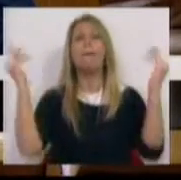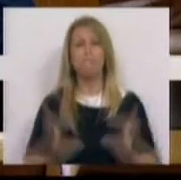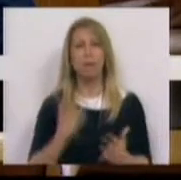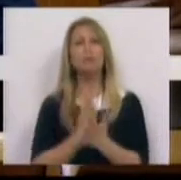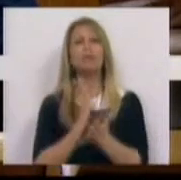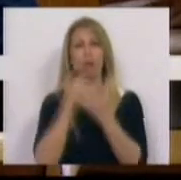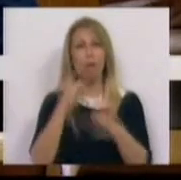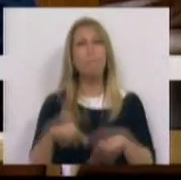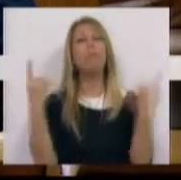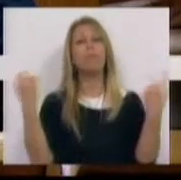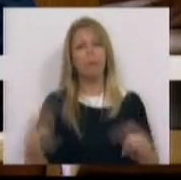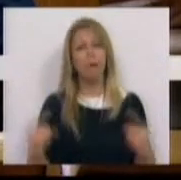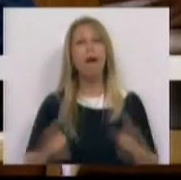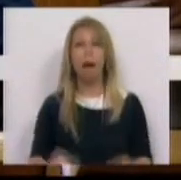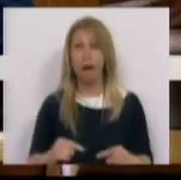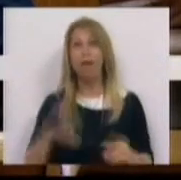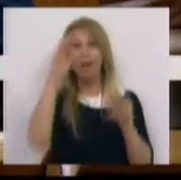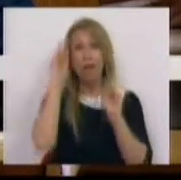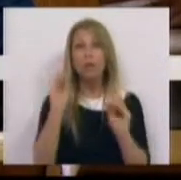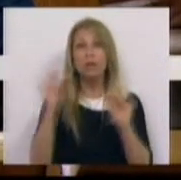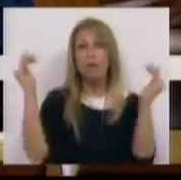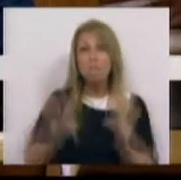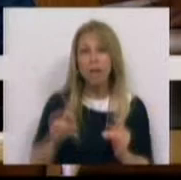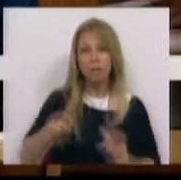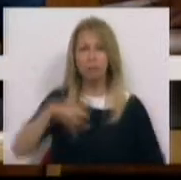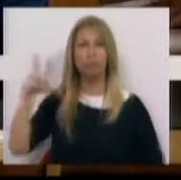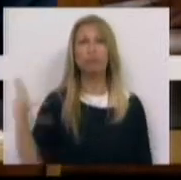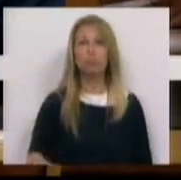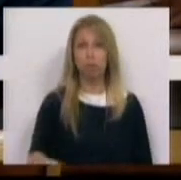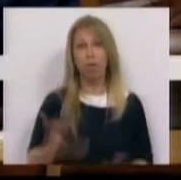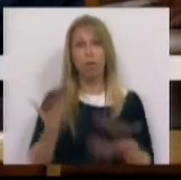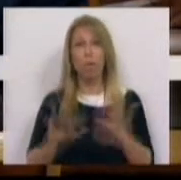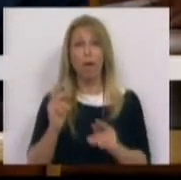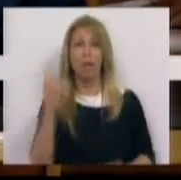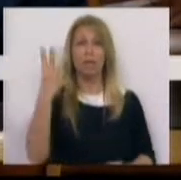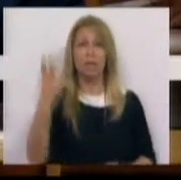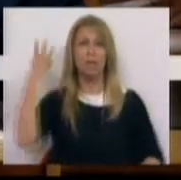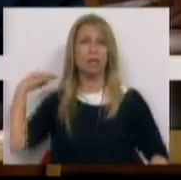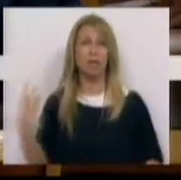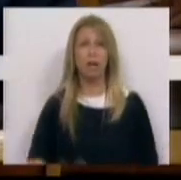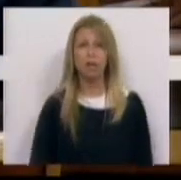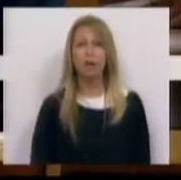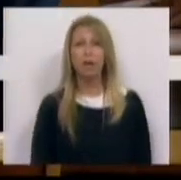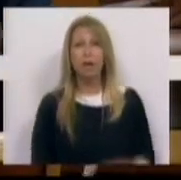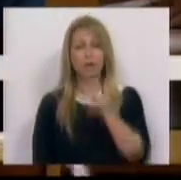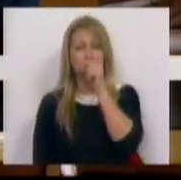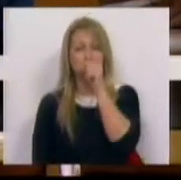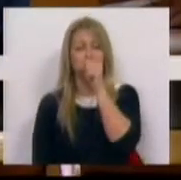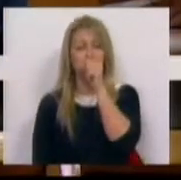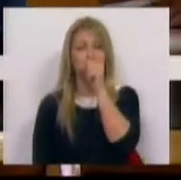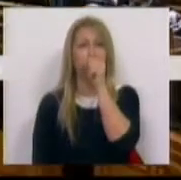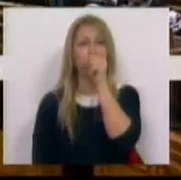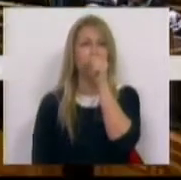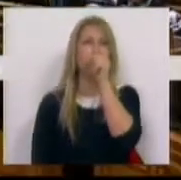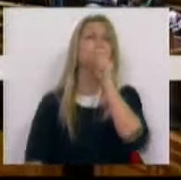hoje e há menos educação em Portugal do que havia há 3 anos atrás. E